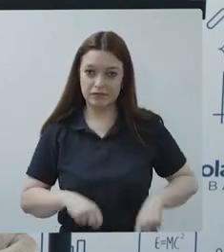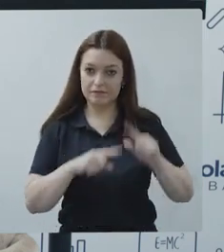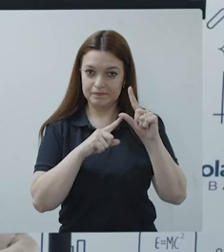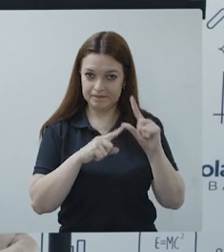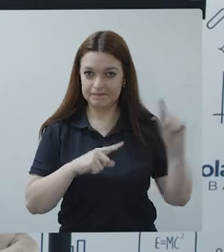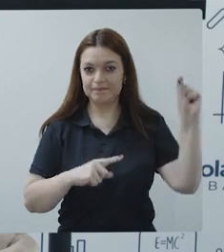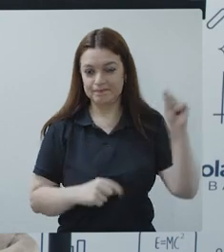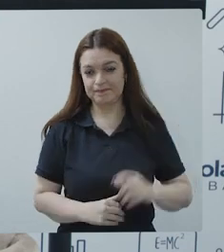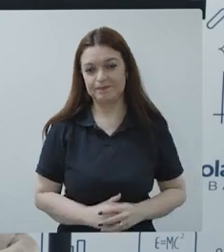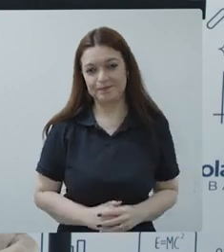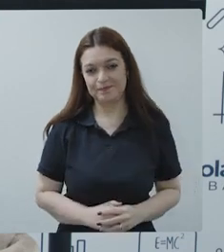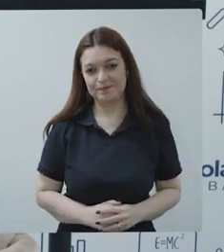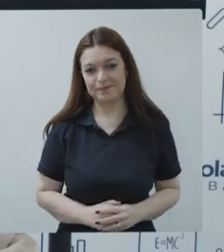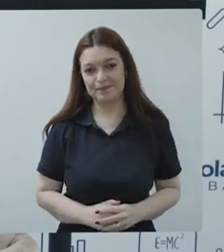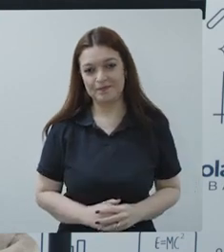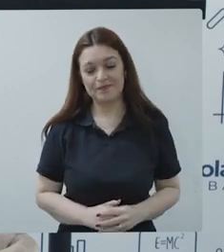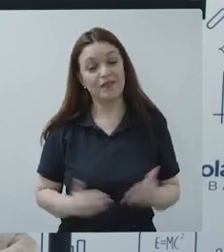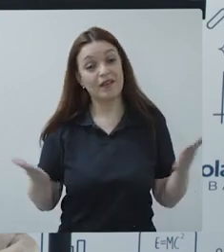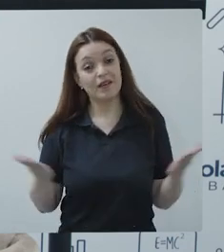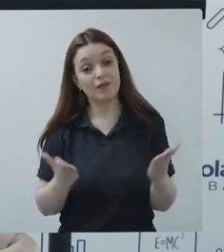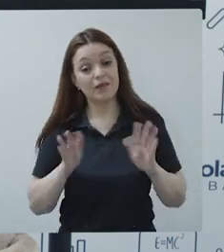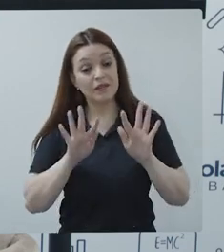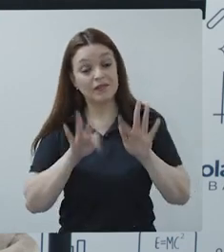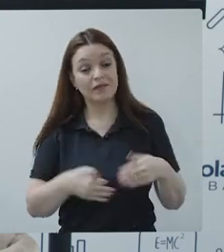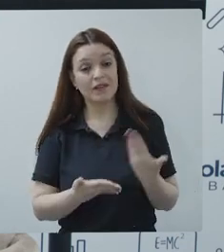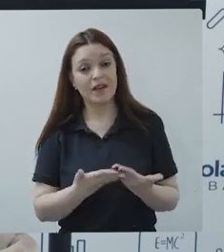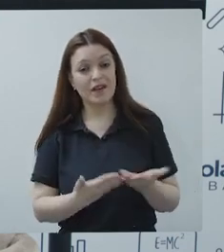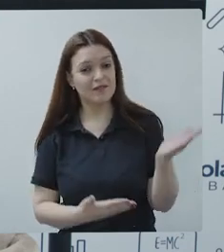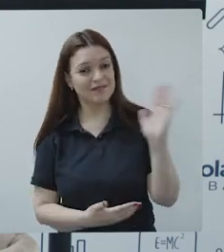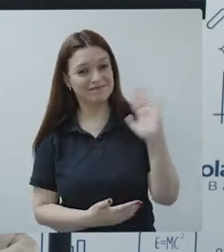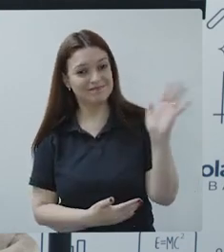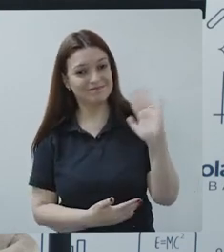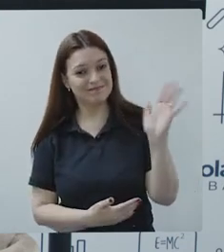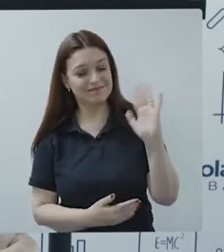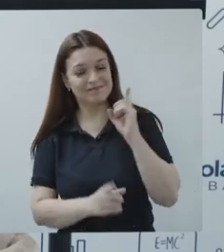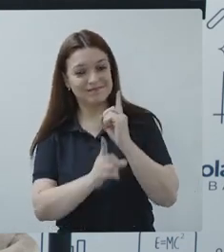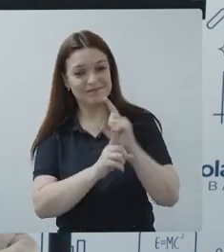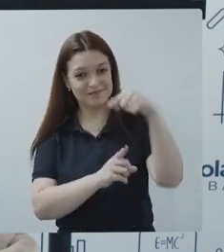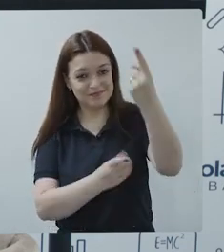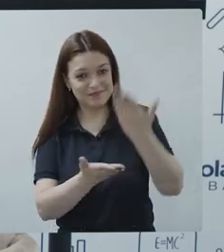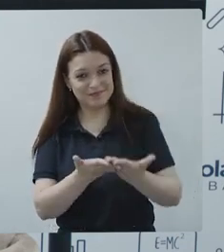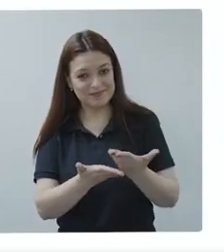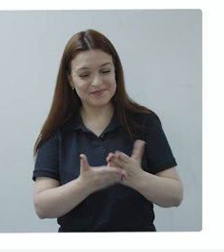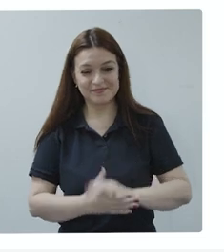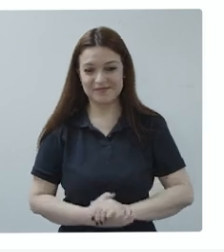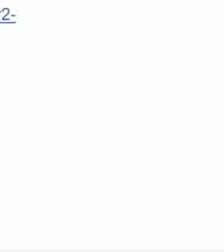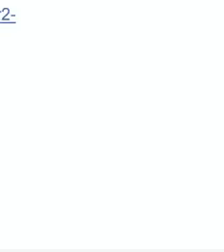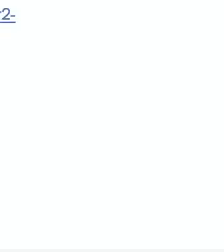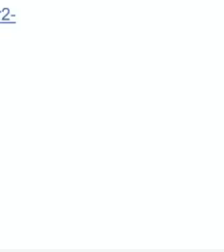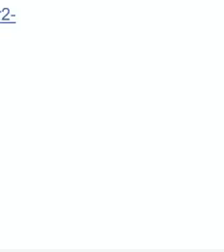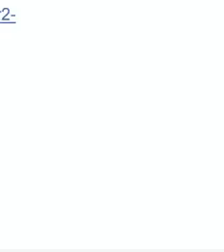embora também. E agora vou me despedir de vocês. Tchau, até a próxima aula.